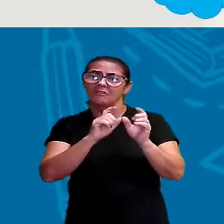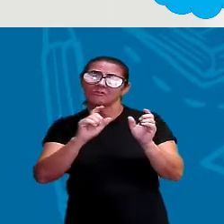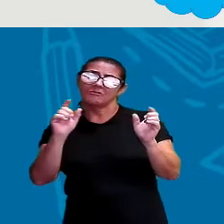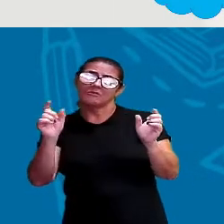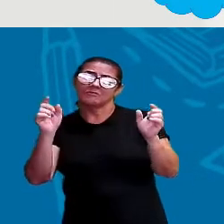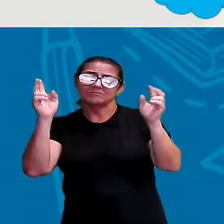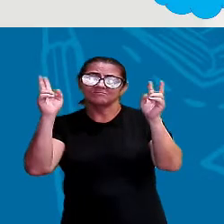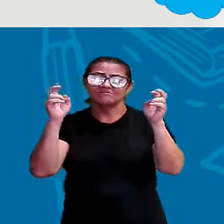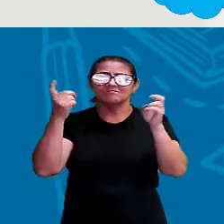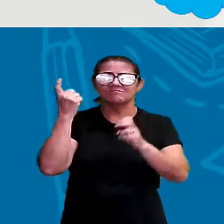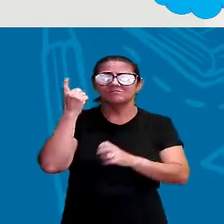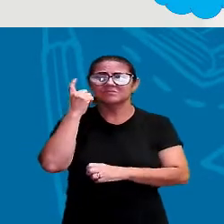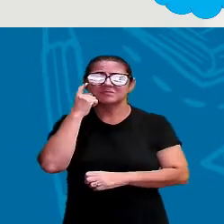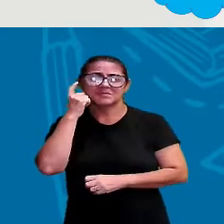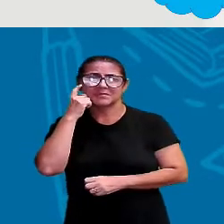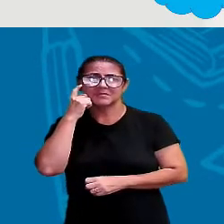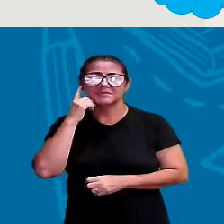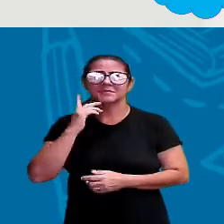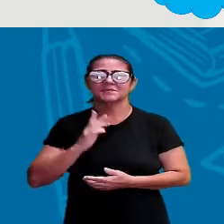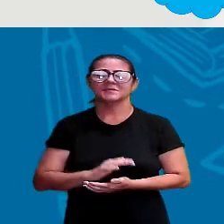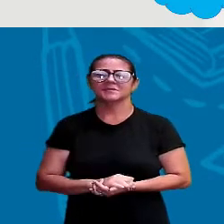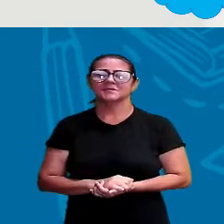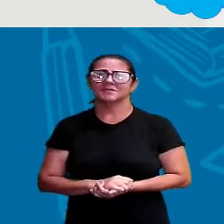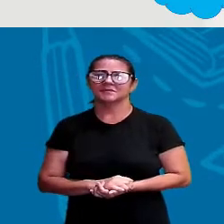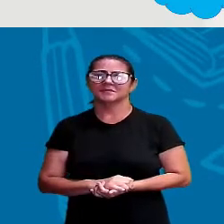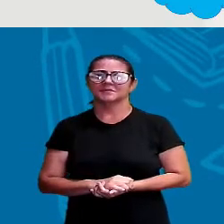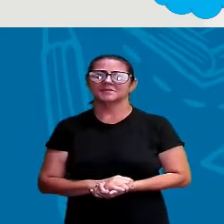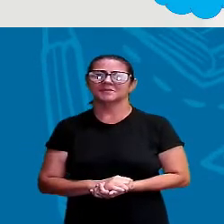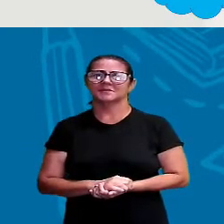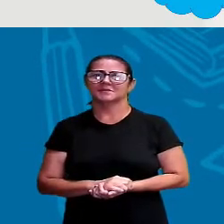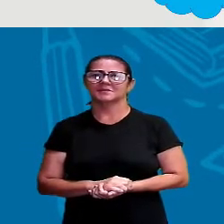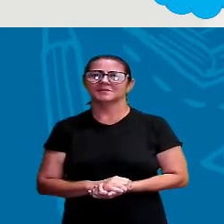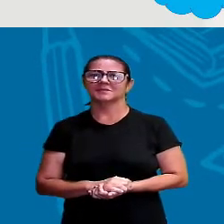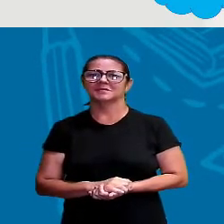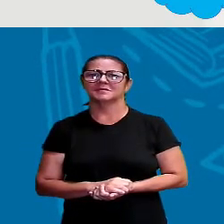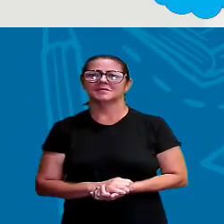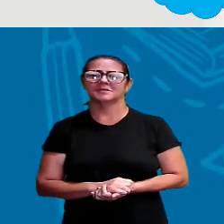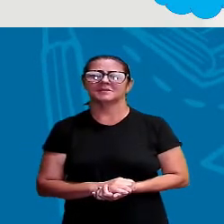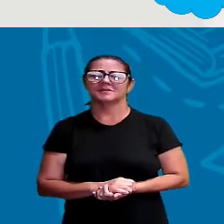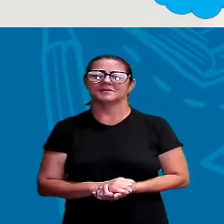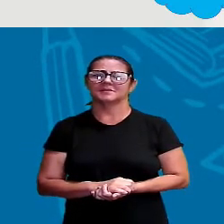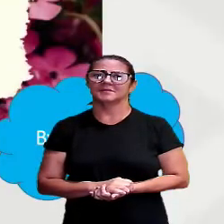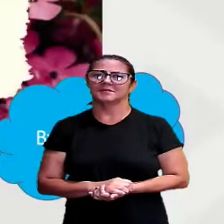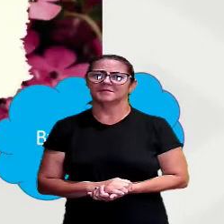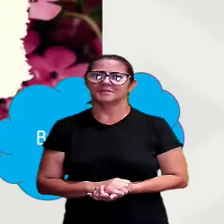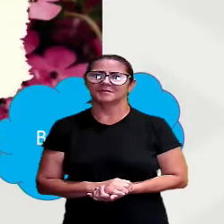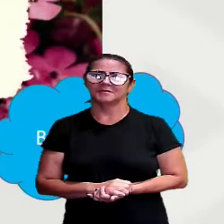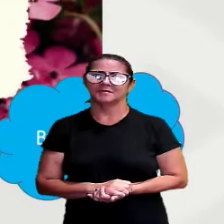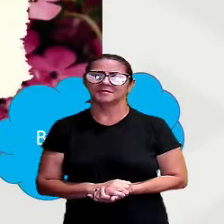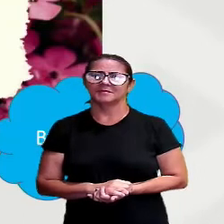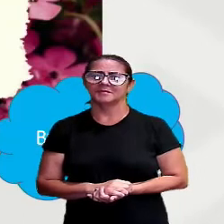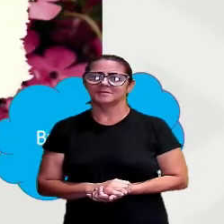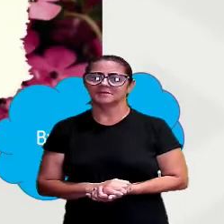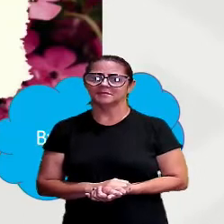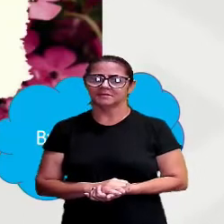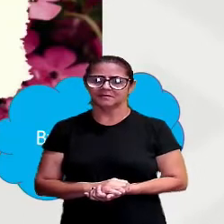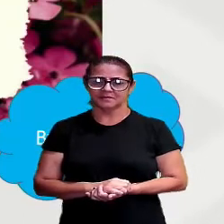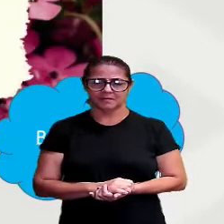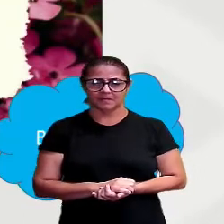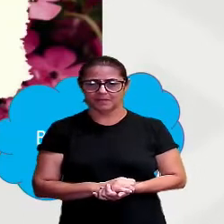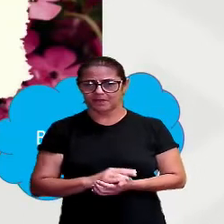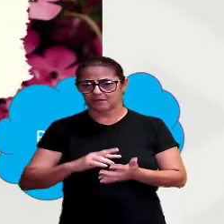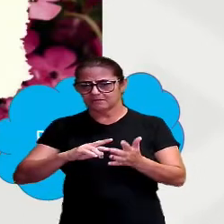hoje é com a nossa reflection, que diz o seguinte: You must be the change you wish to see in the world. Que